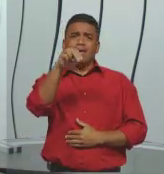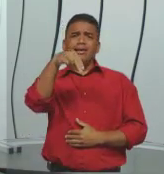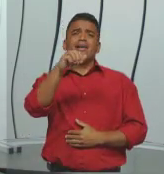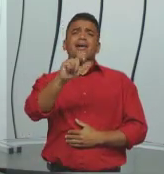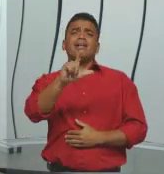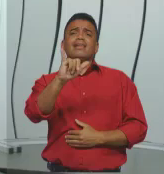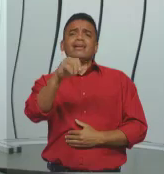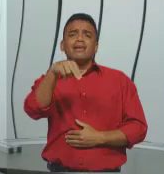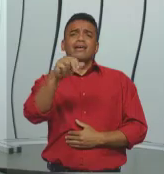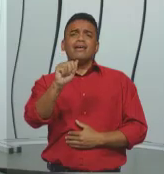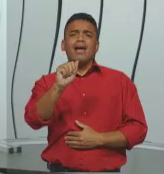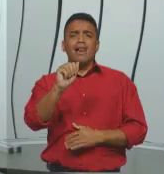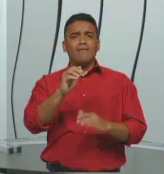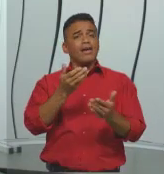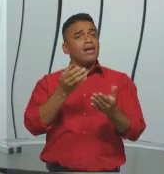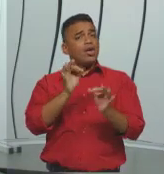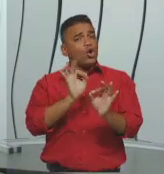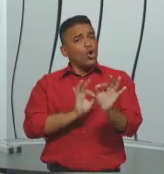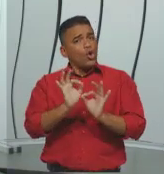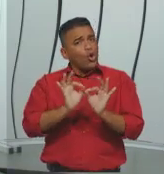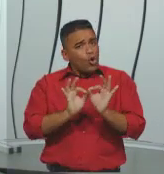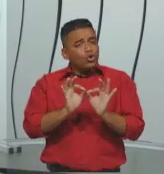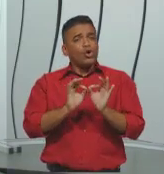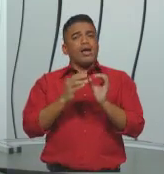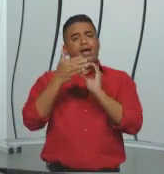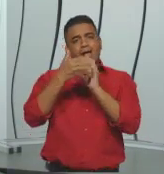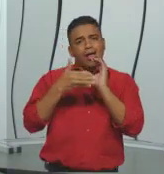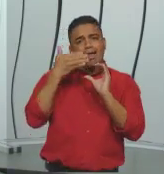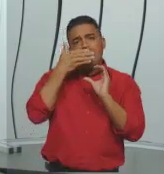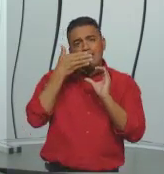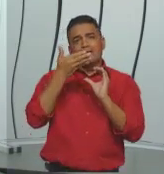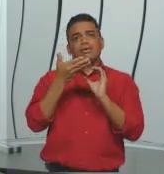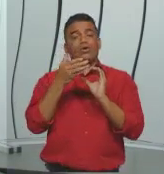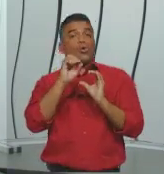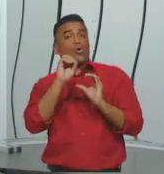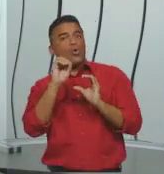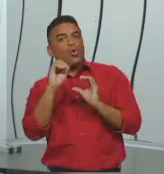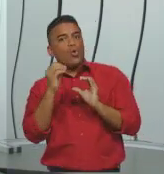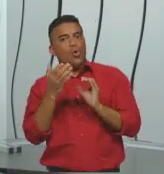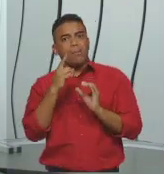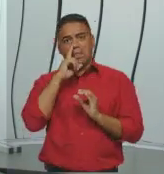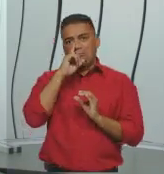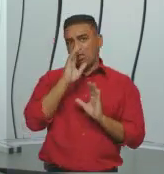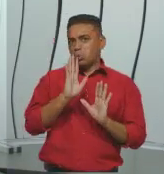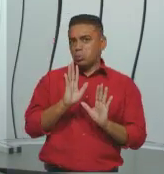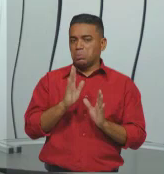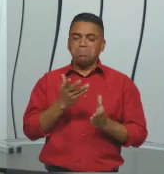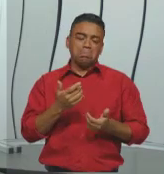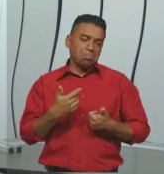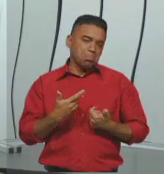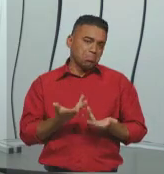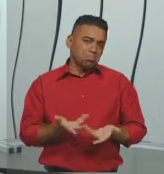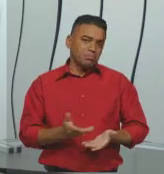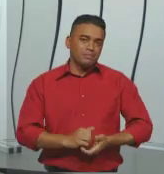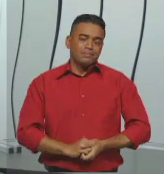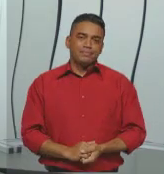glicose, independente de você levar um susto ou de você se ver numa situação de perigo.